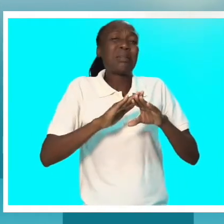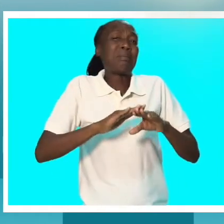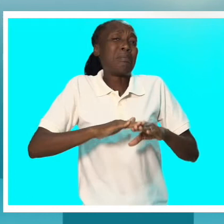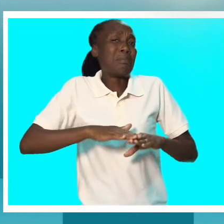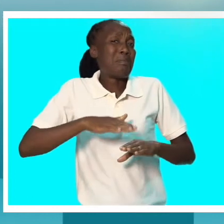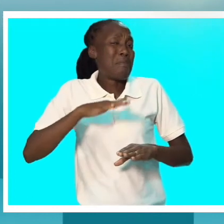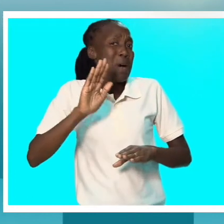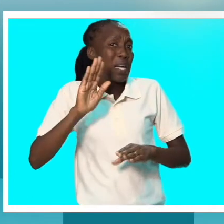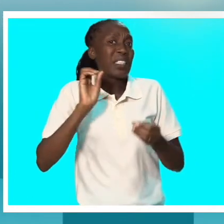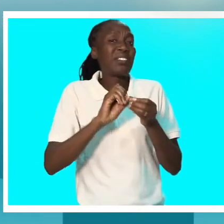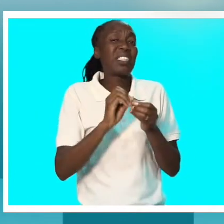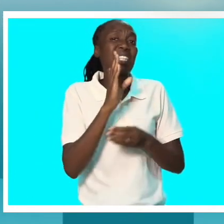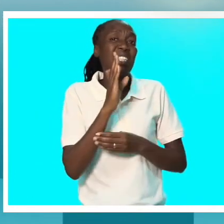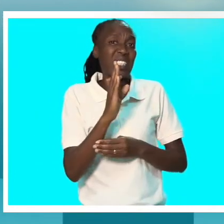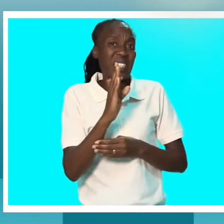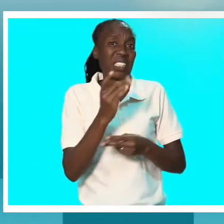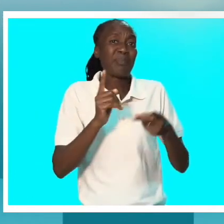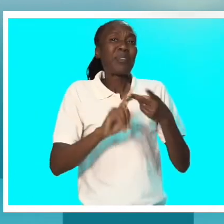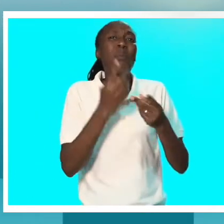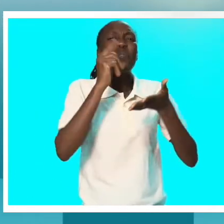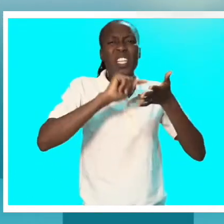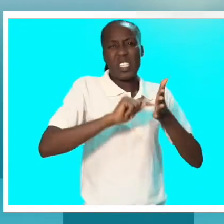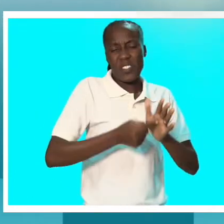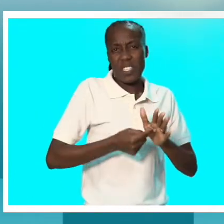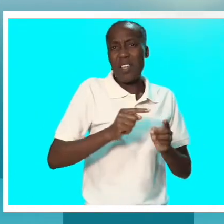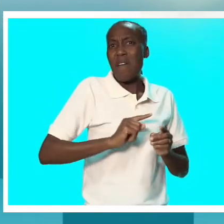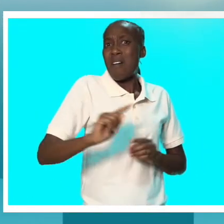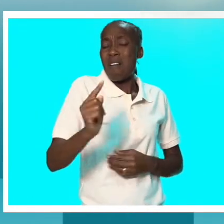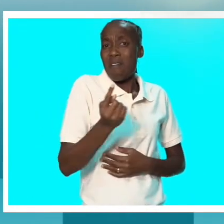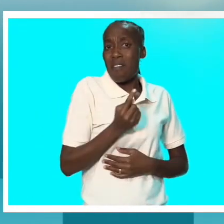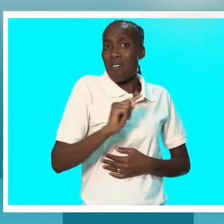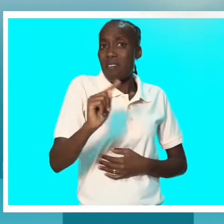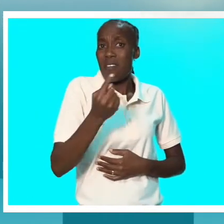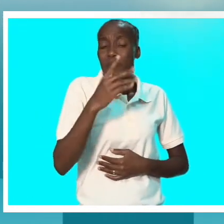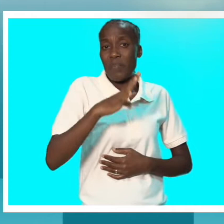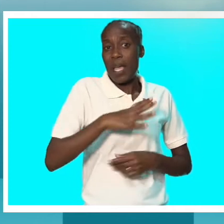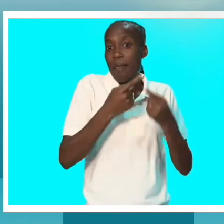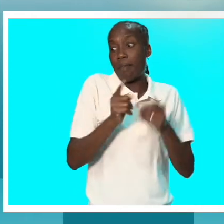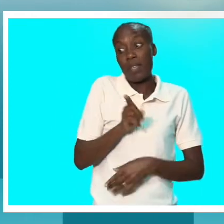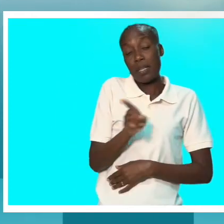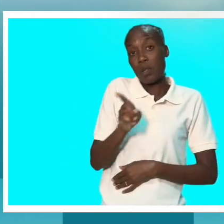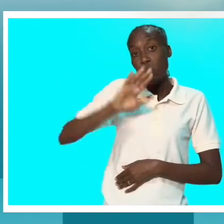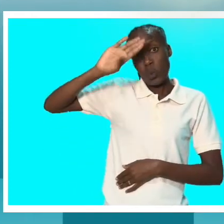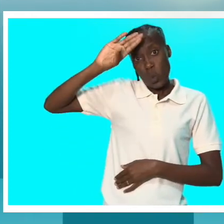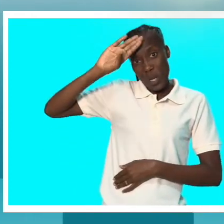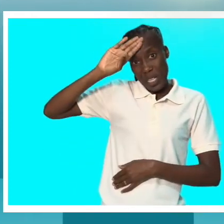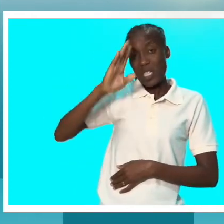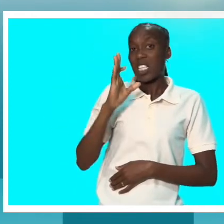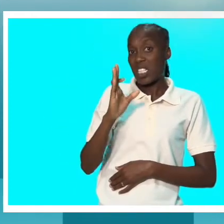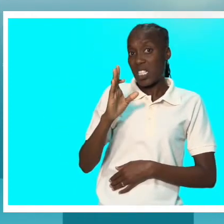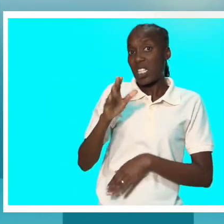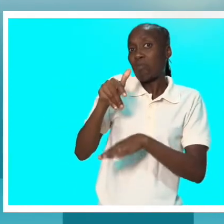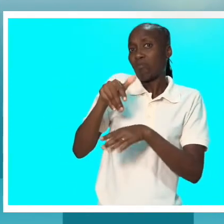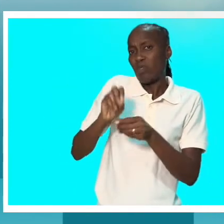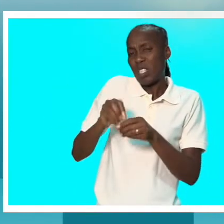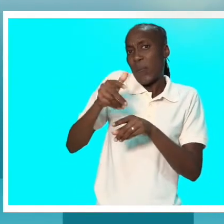maiores, neste caso, de urina, mas também muitas vezes. O que diferencia da infecção urinária, que a